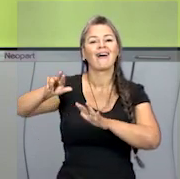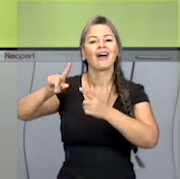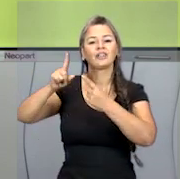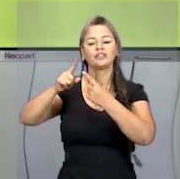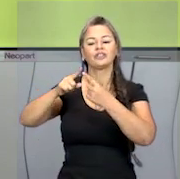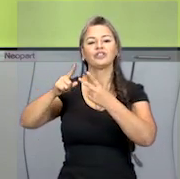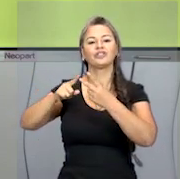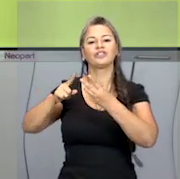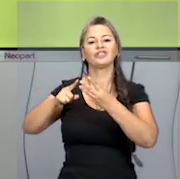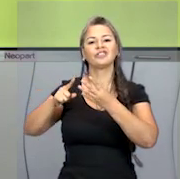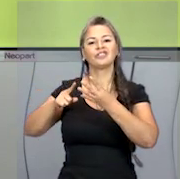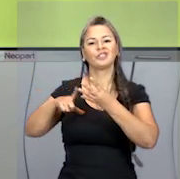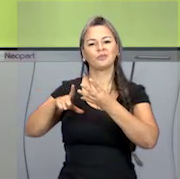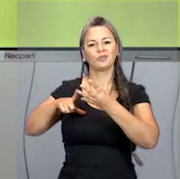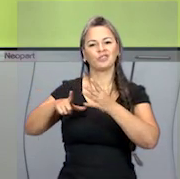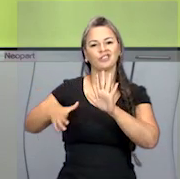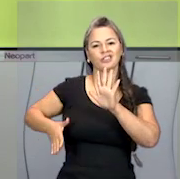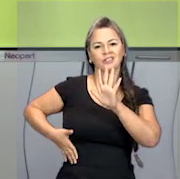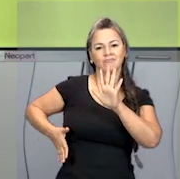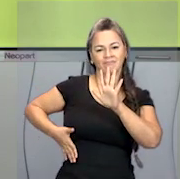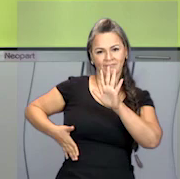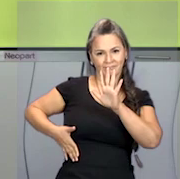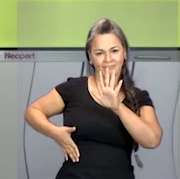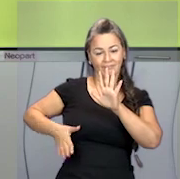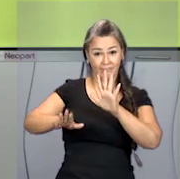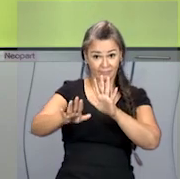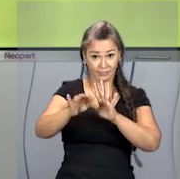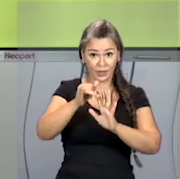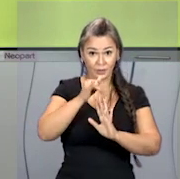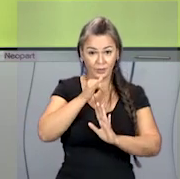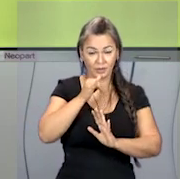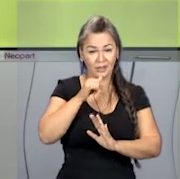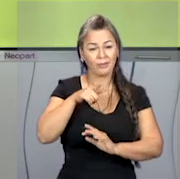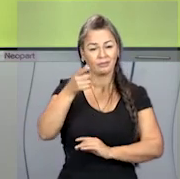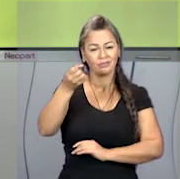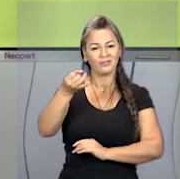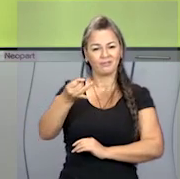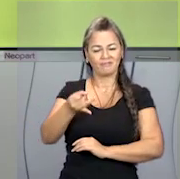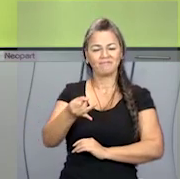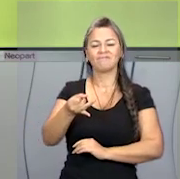para falar que nosso problema é antigo, vou pegar a fala de um